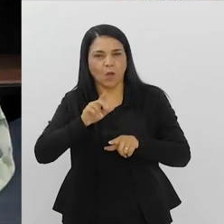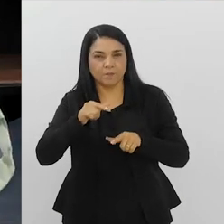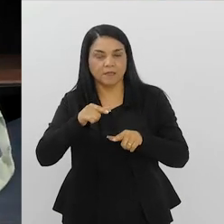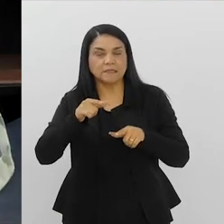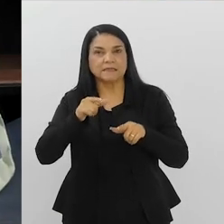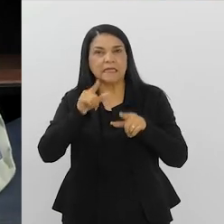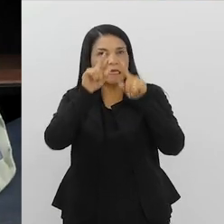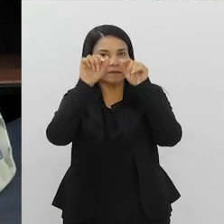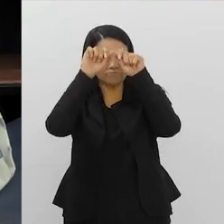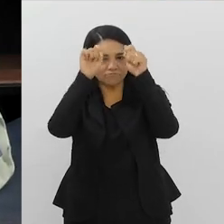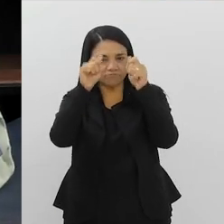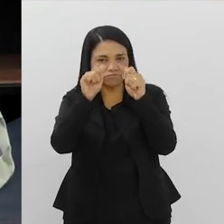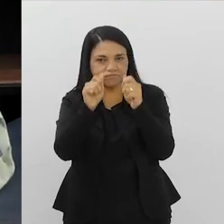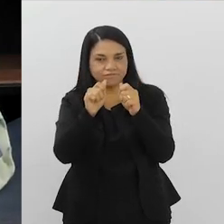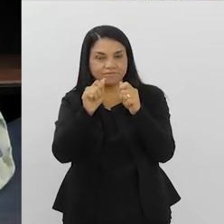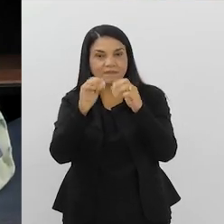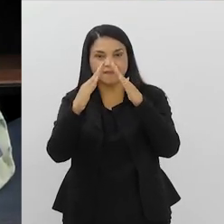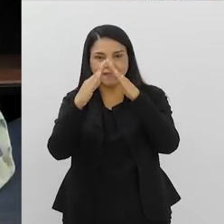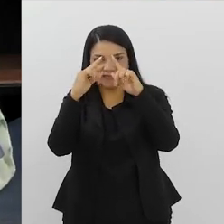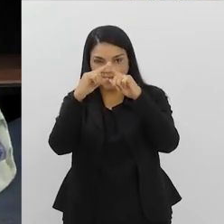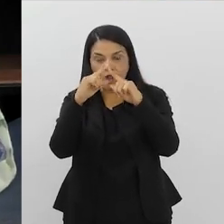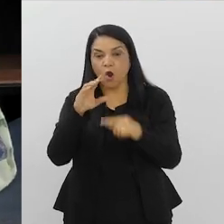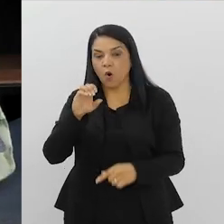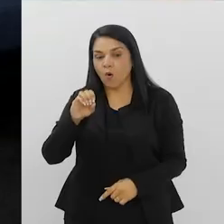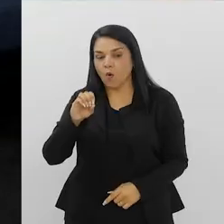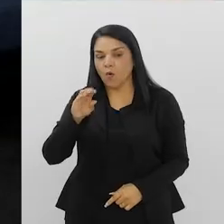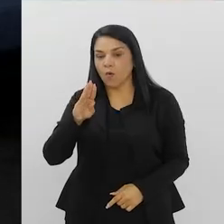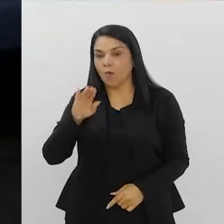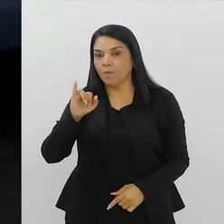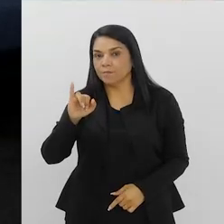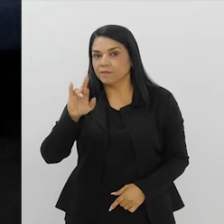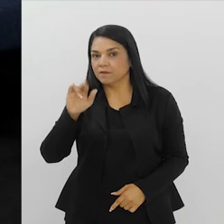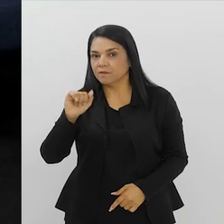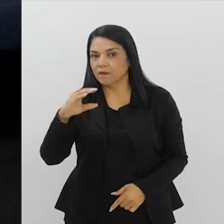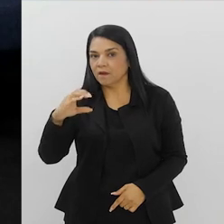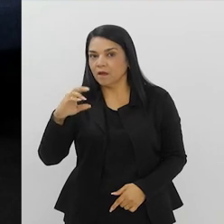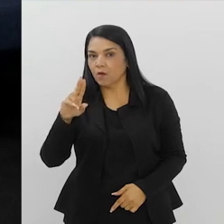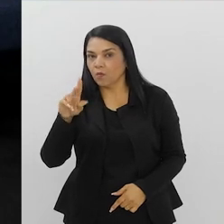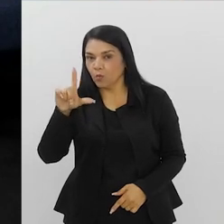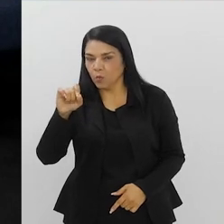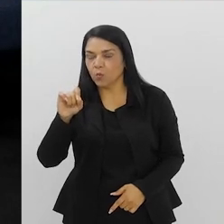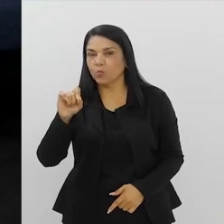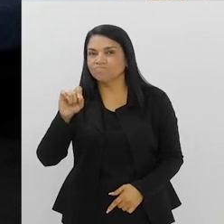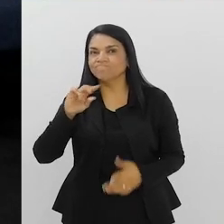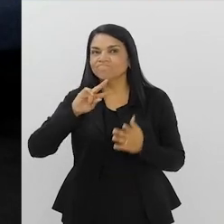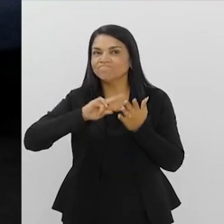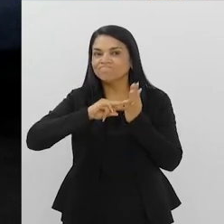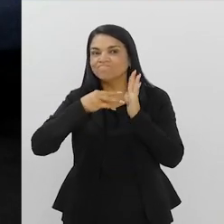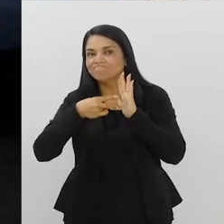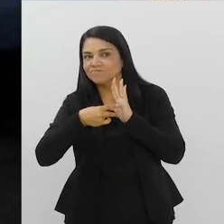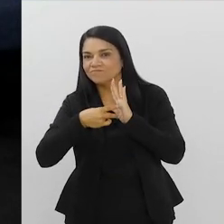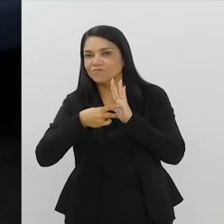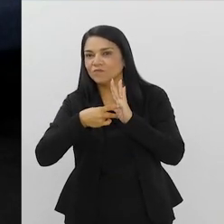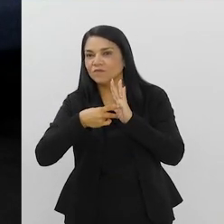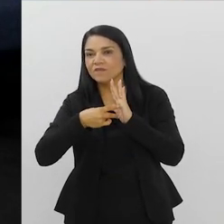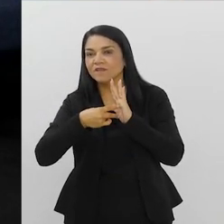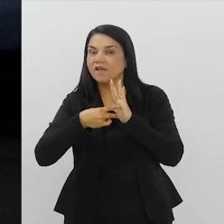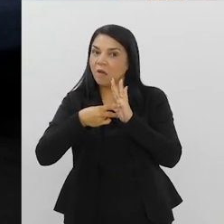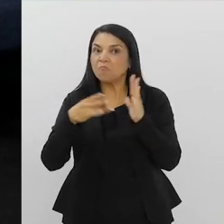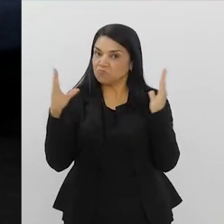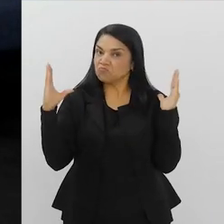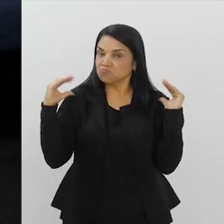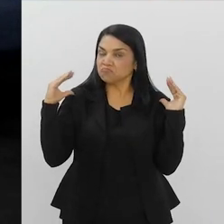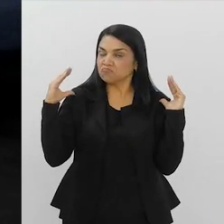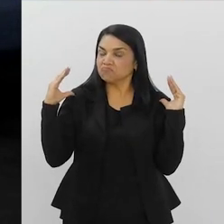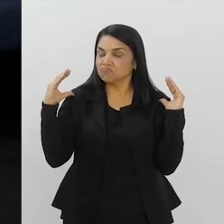e eu sempre achei aquilo lindo desde que começou a construir porque tava construindo Mas ele já tava lá e eu achei aquilo Fantástico Eu sempre falava